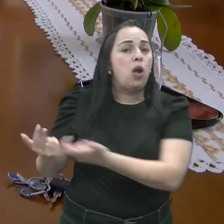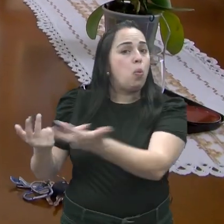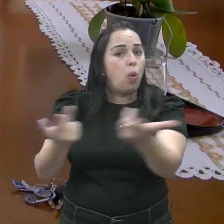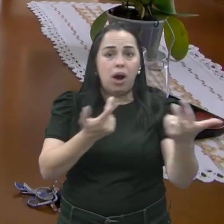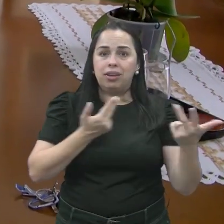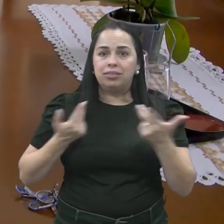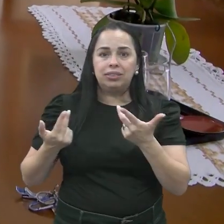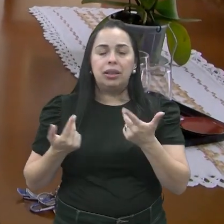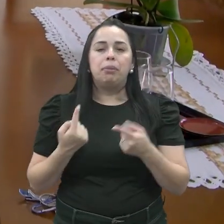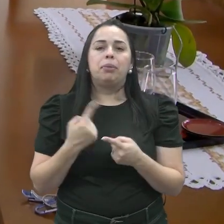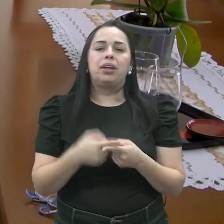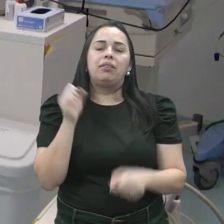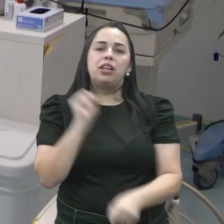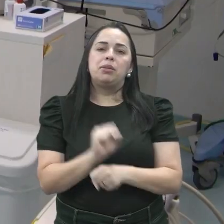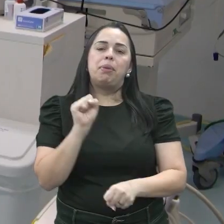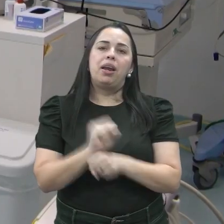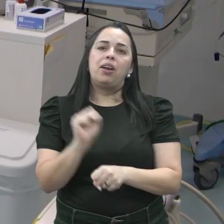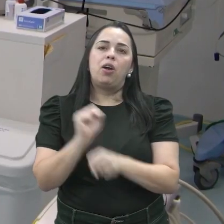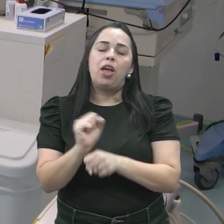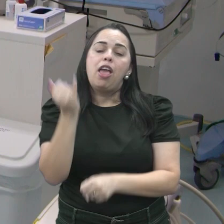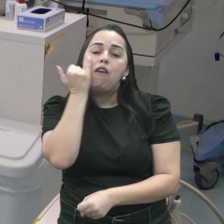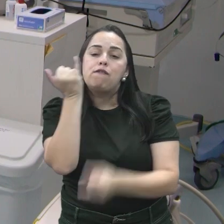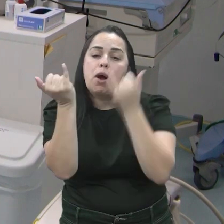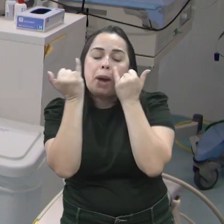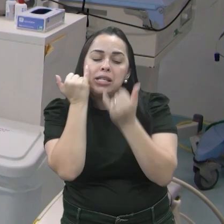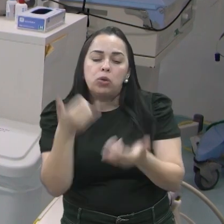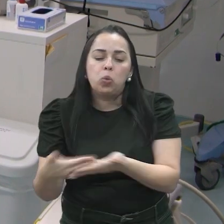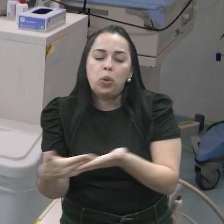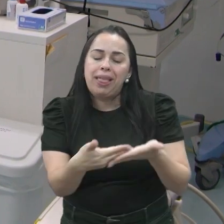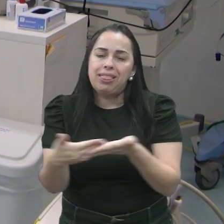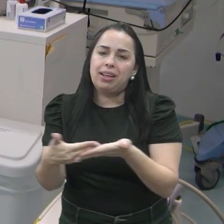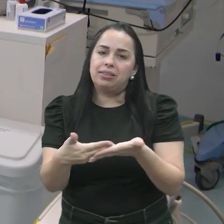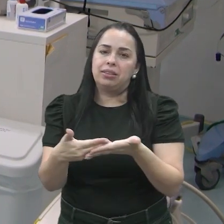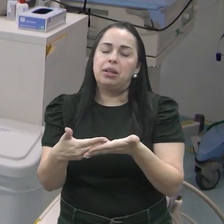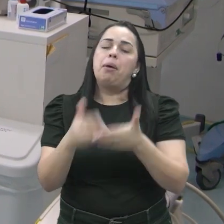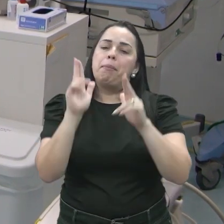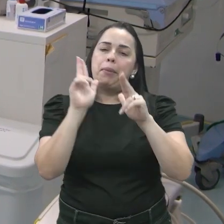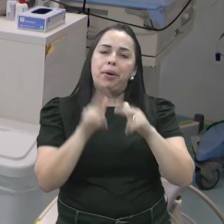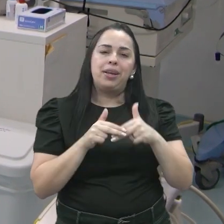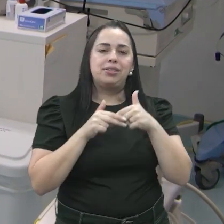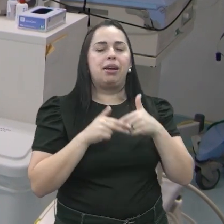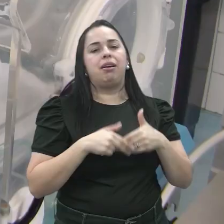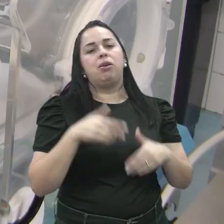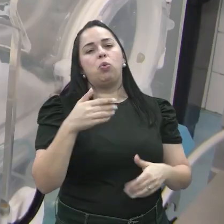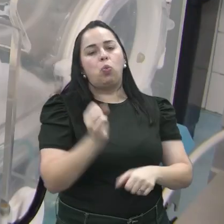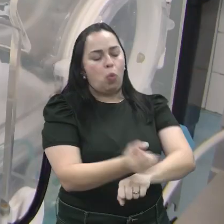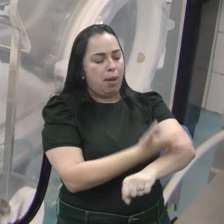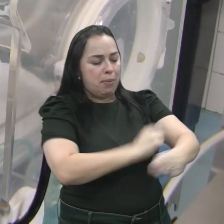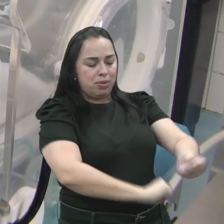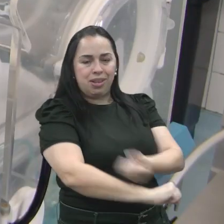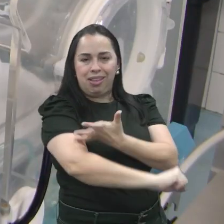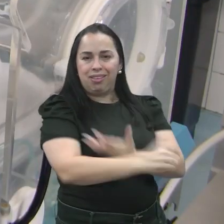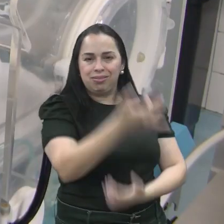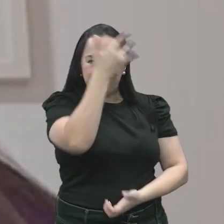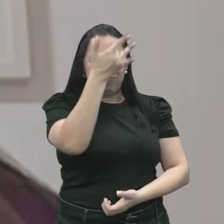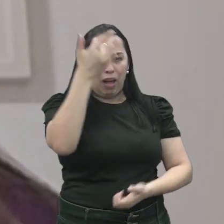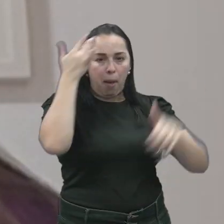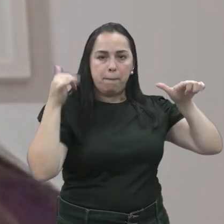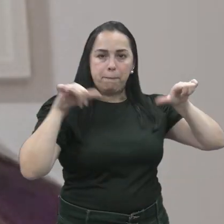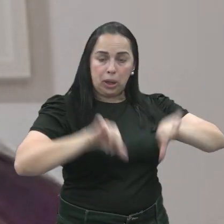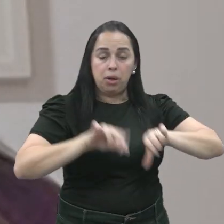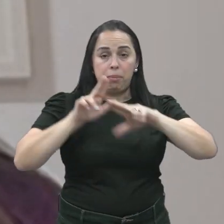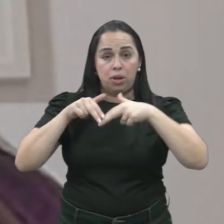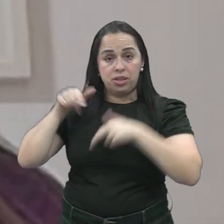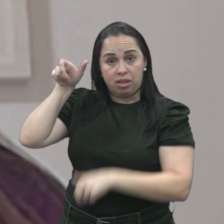mães de prematuros. A espera por notícias sobre o quadro de saúde dos bebês afeta o emocional dessas famílias. É